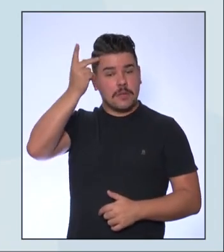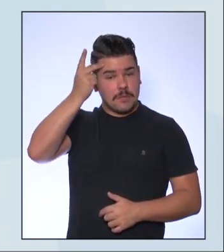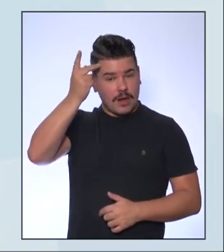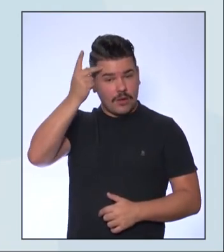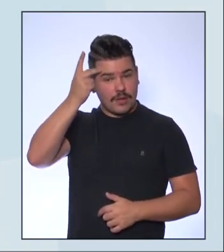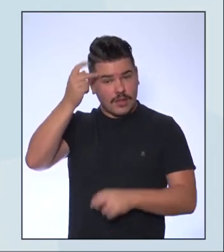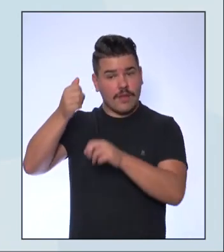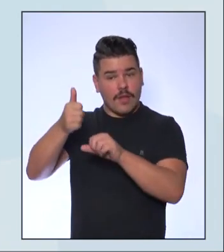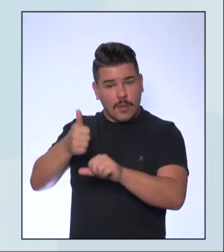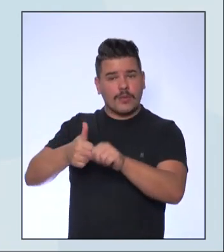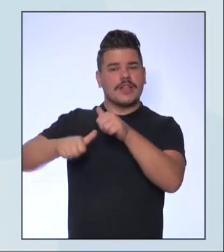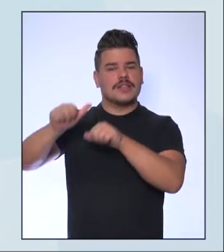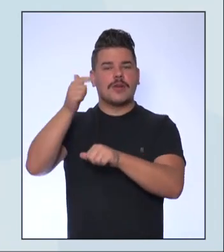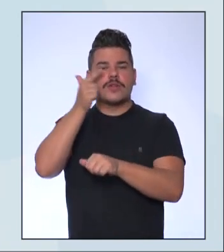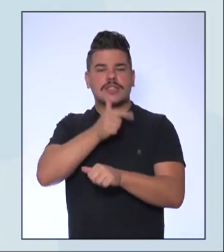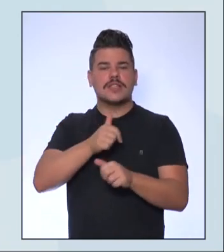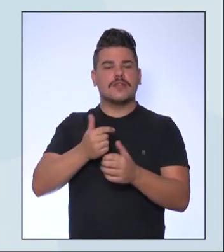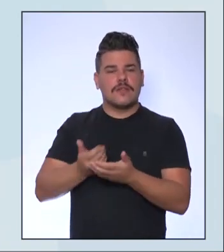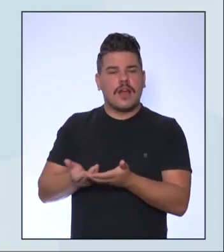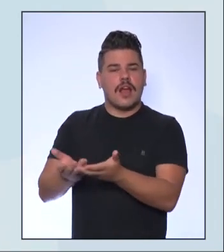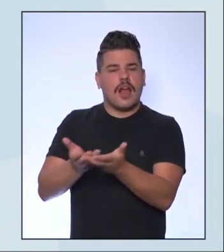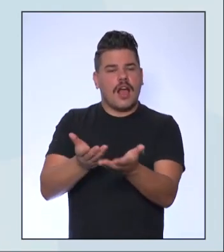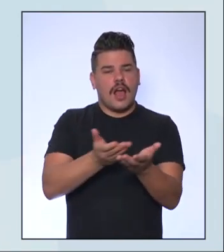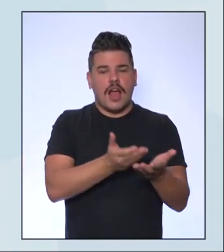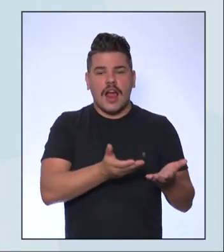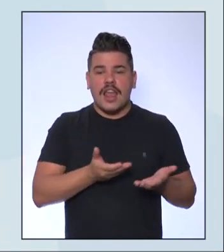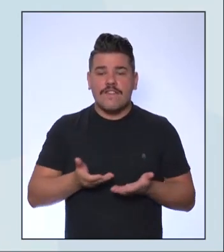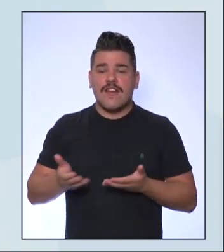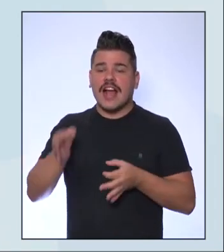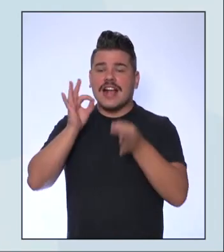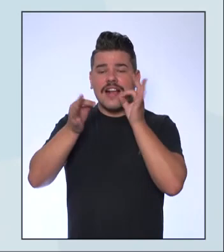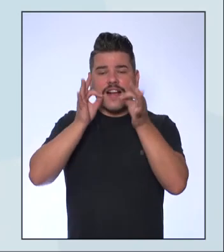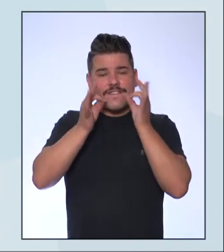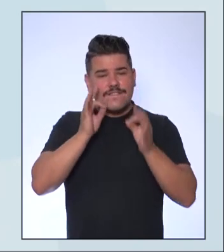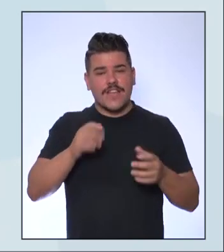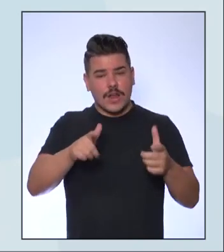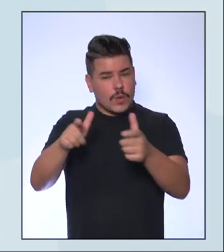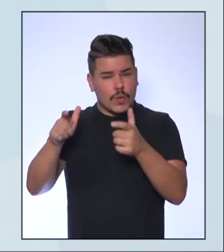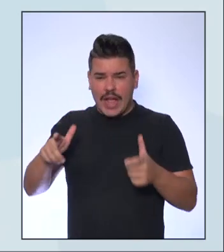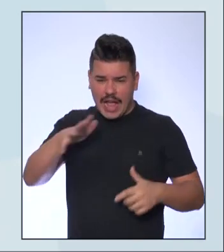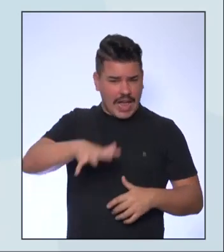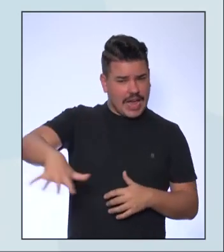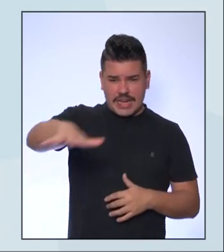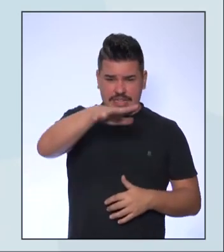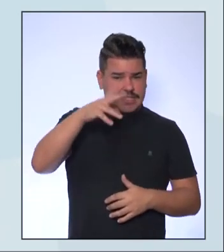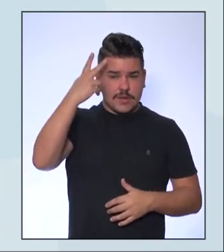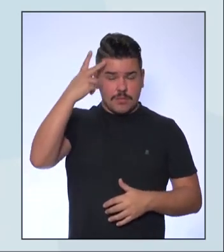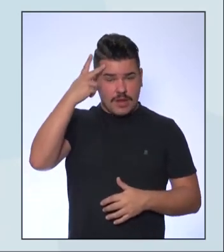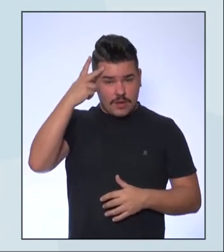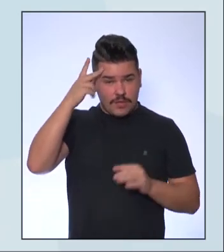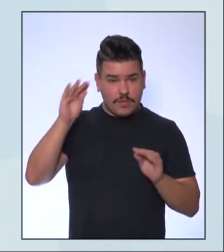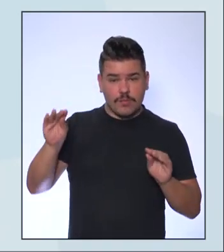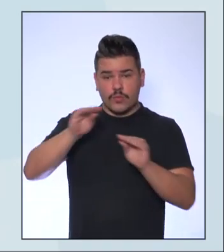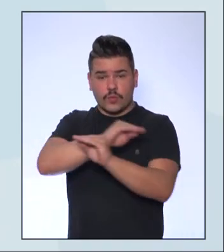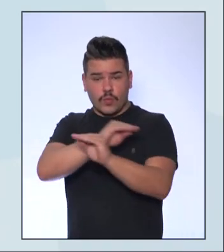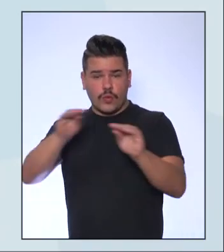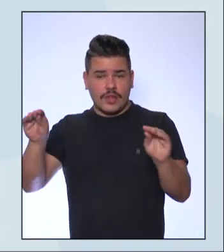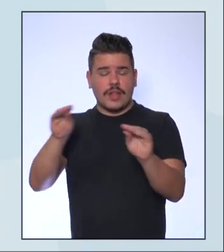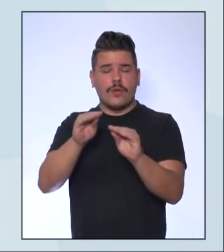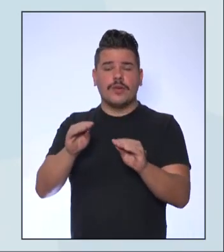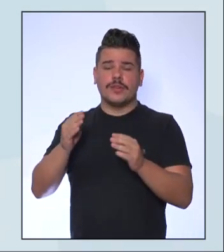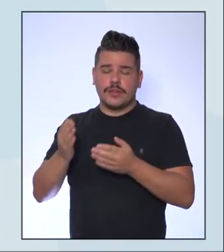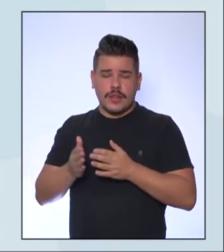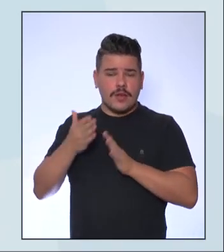para fazer o escoamento do café de São Paulo a Santos, de Santos para São Paulo e os outros locais, foram sendo construídas pequenas